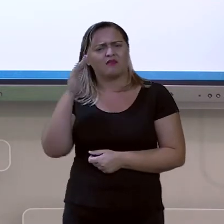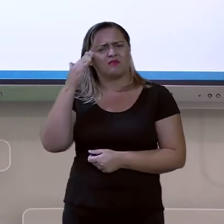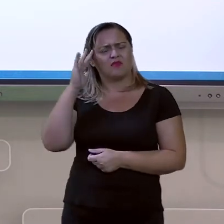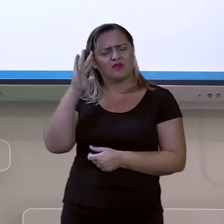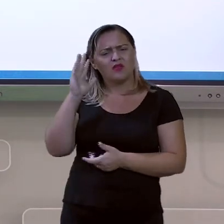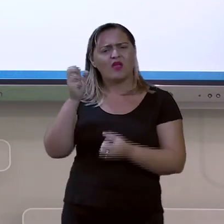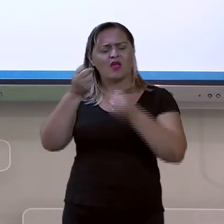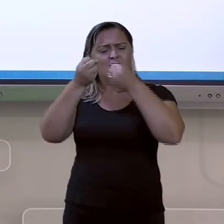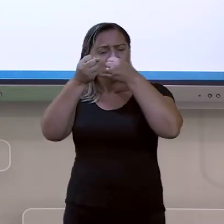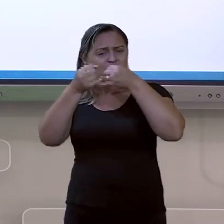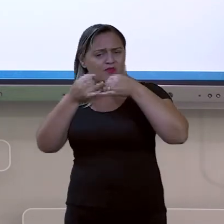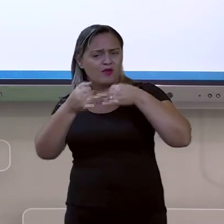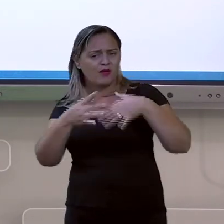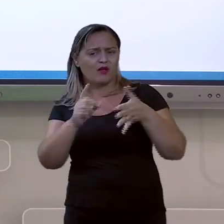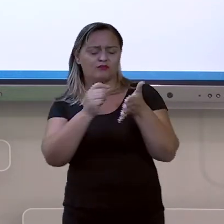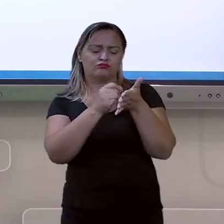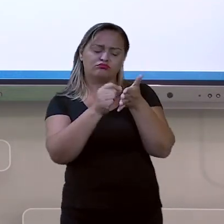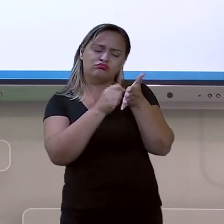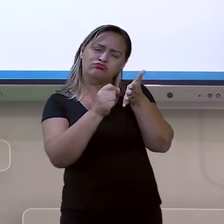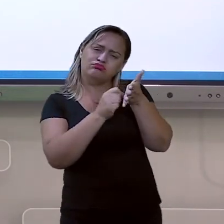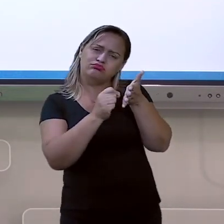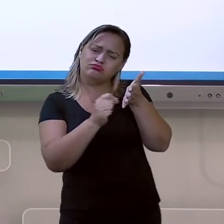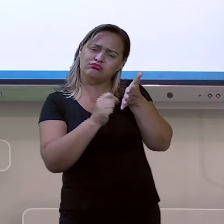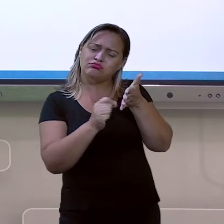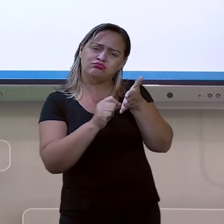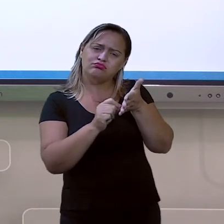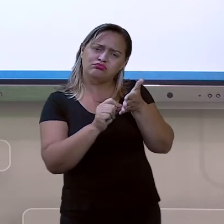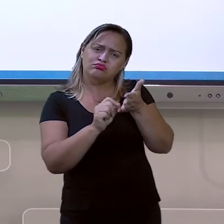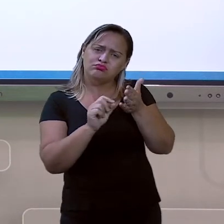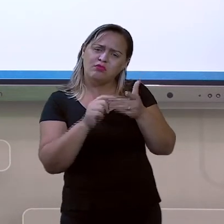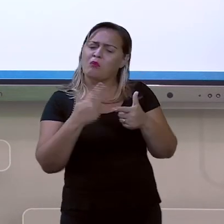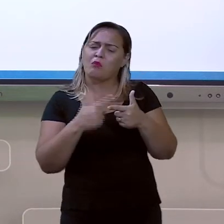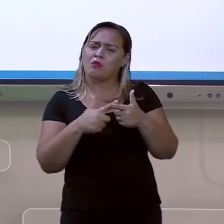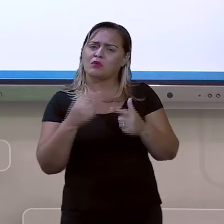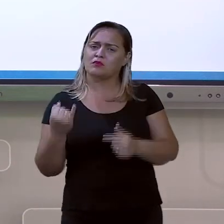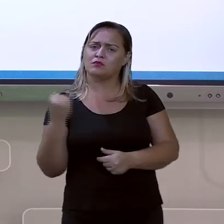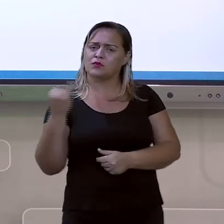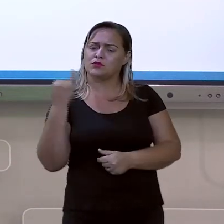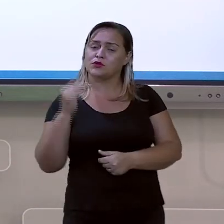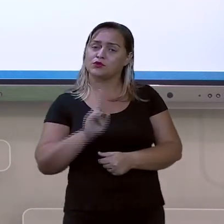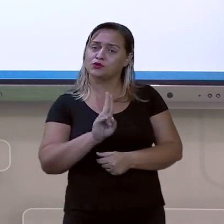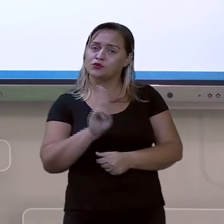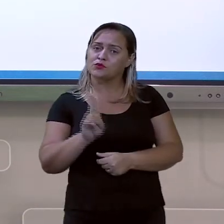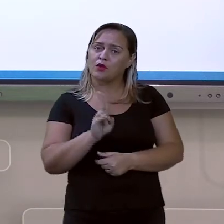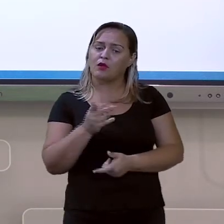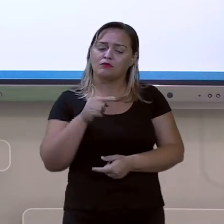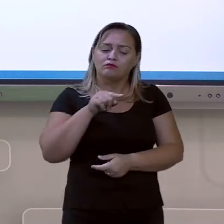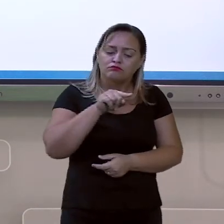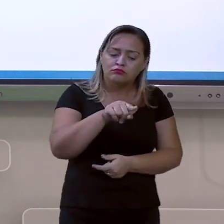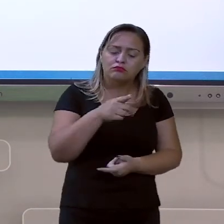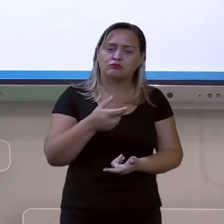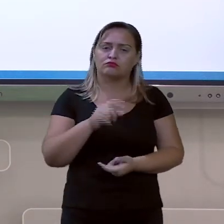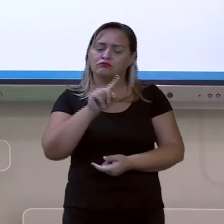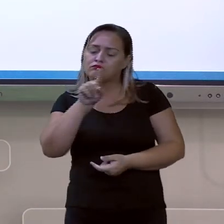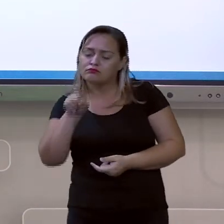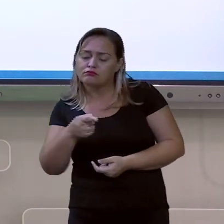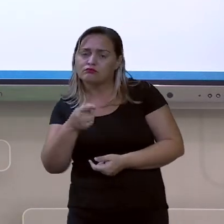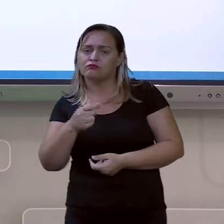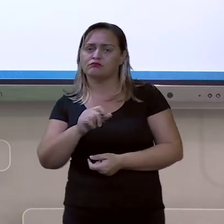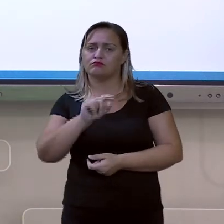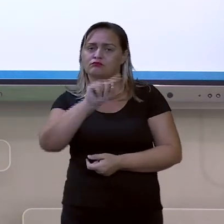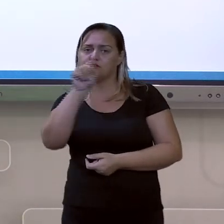expliquei até aqui, me falar qual é a importância do sinal de pontuação, para que ele